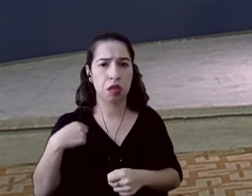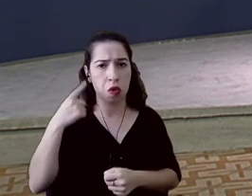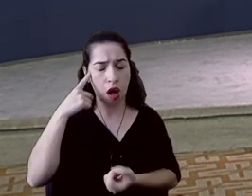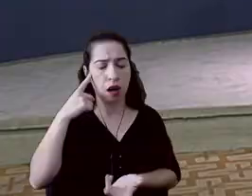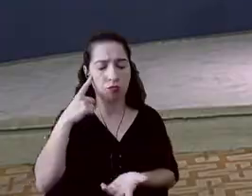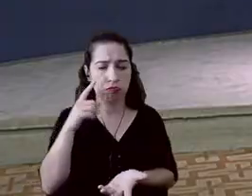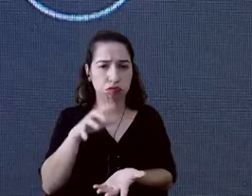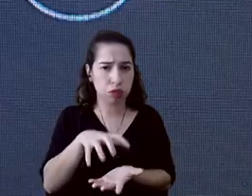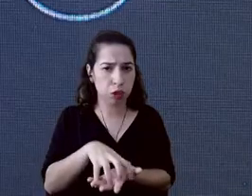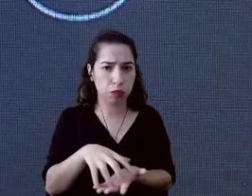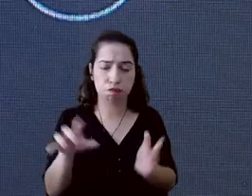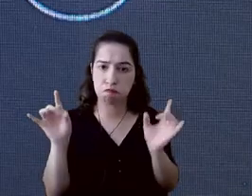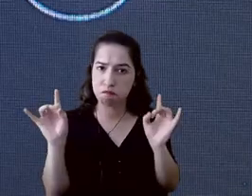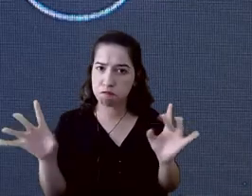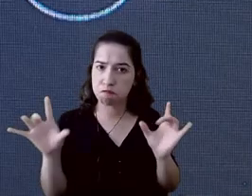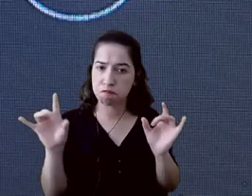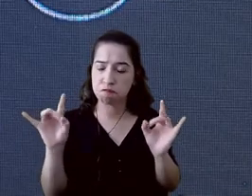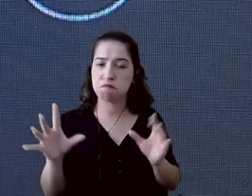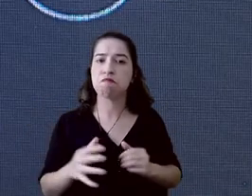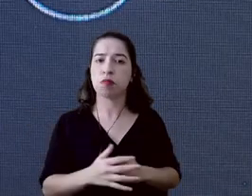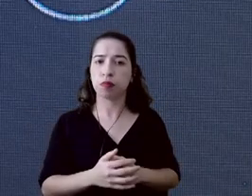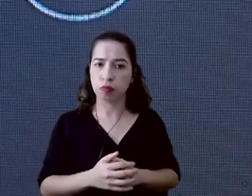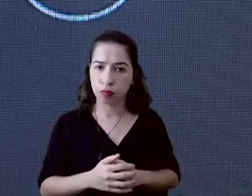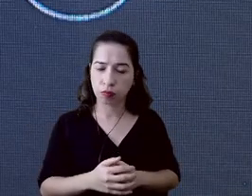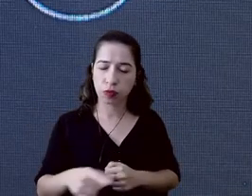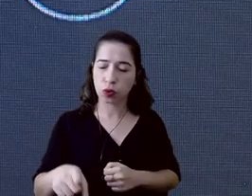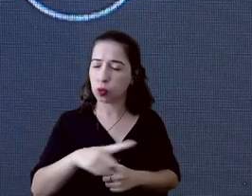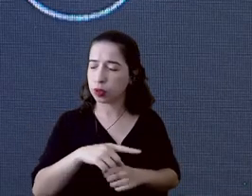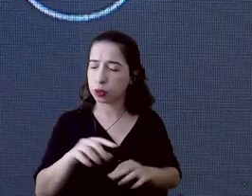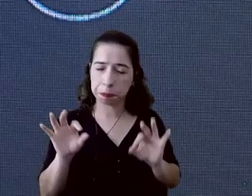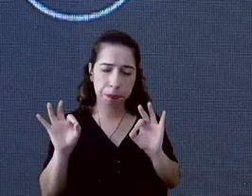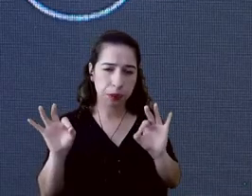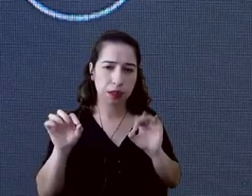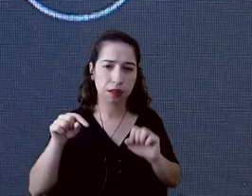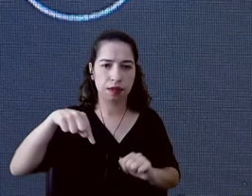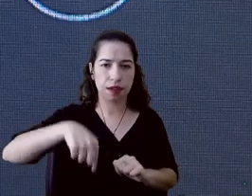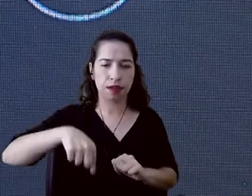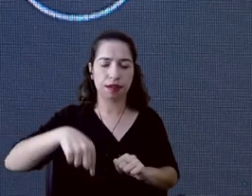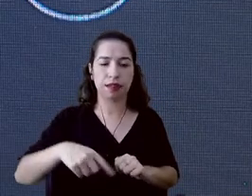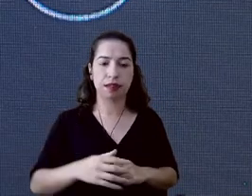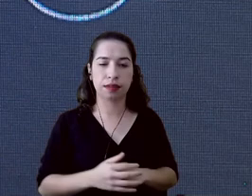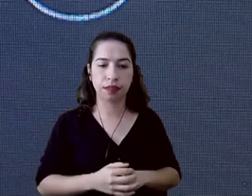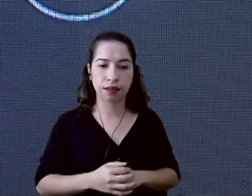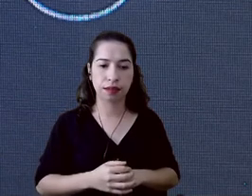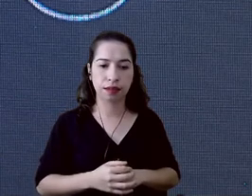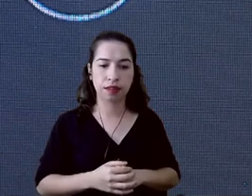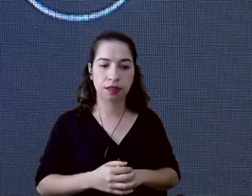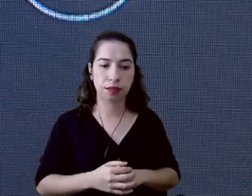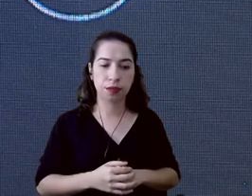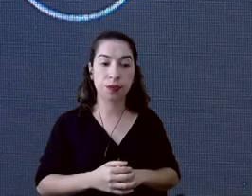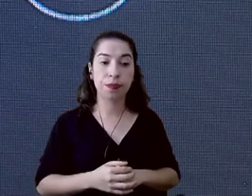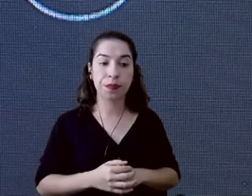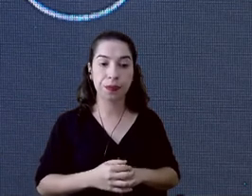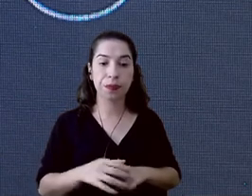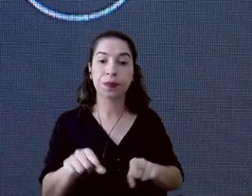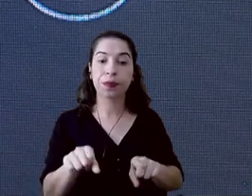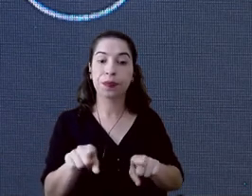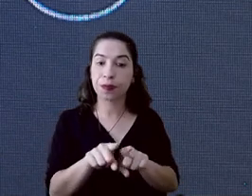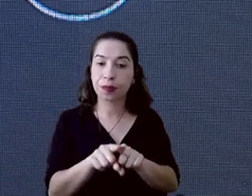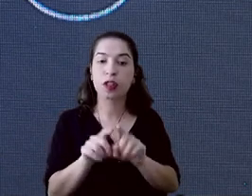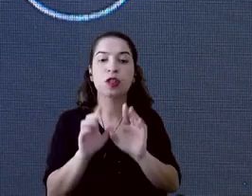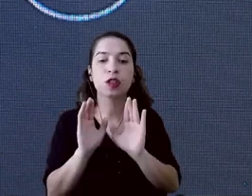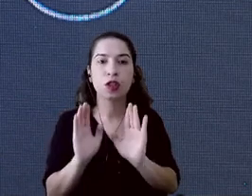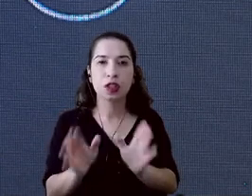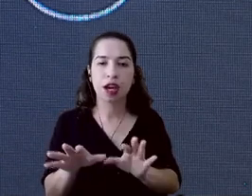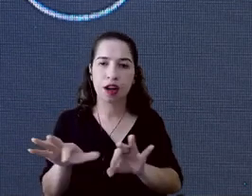como eu disse a gente é muito privilegiado e tá aqui e já ter construído tudo isso